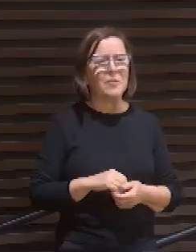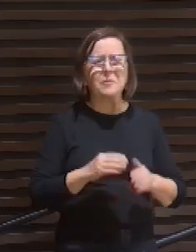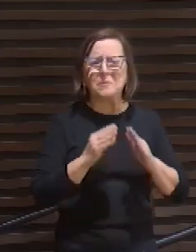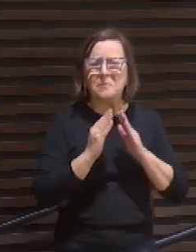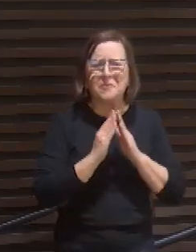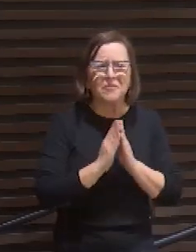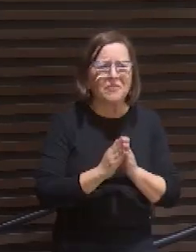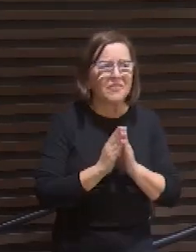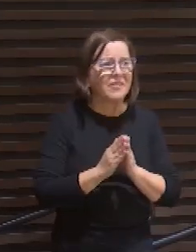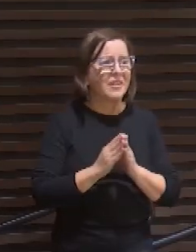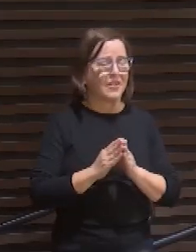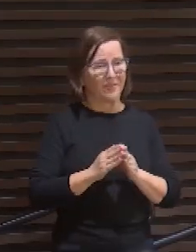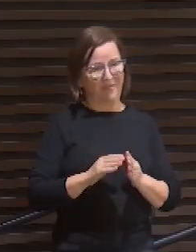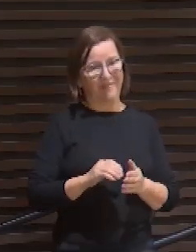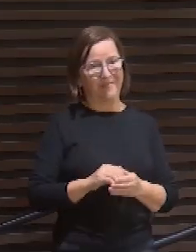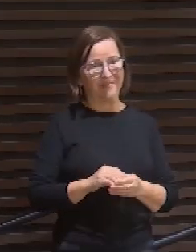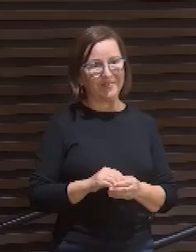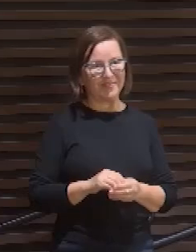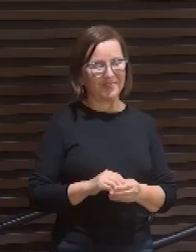favor.